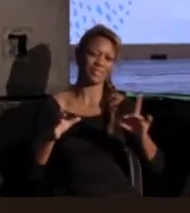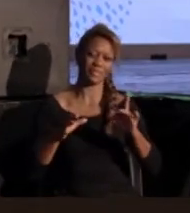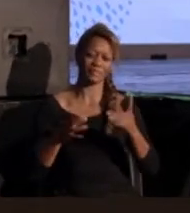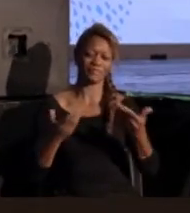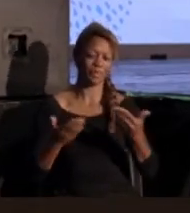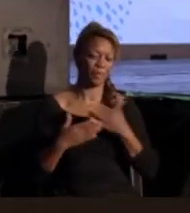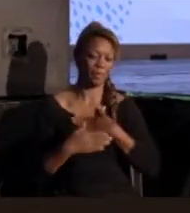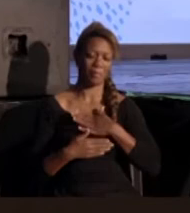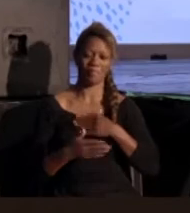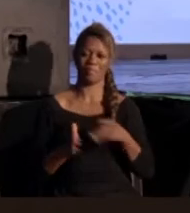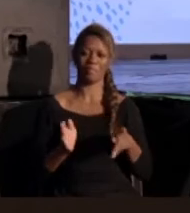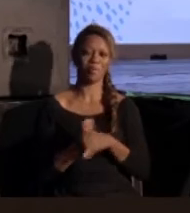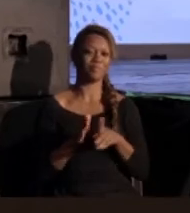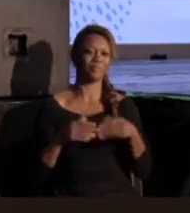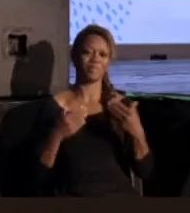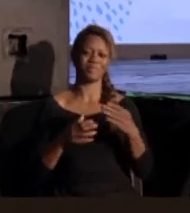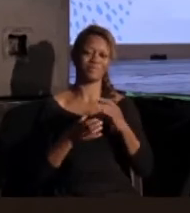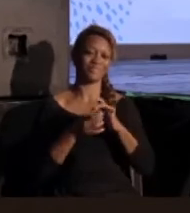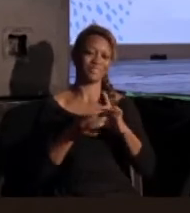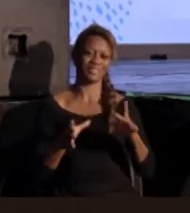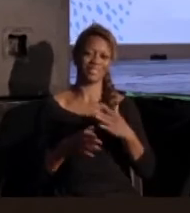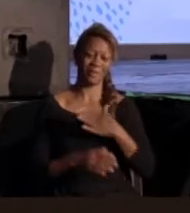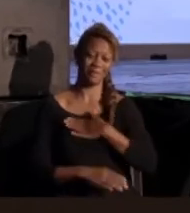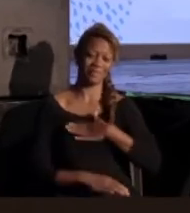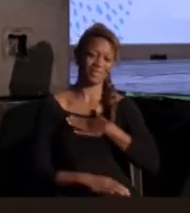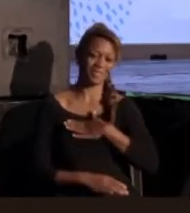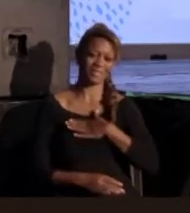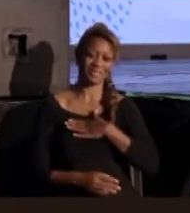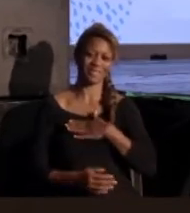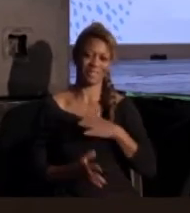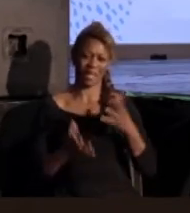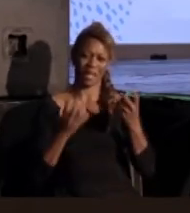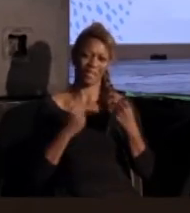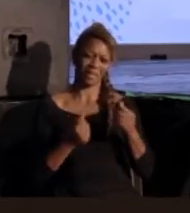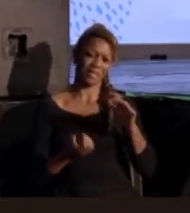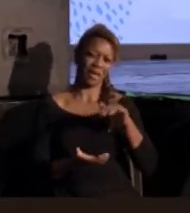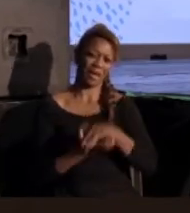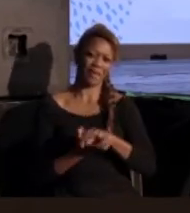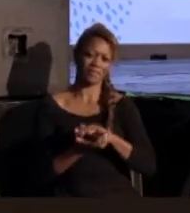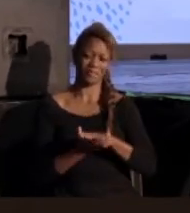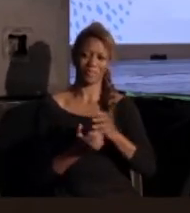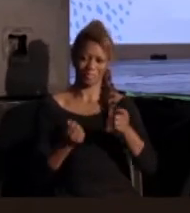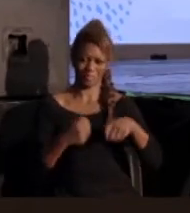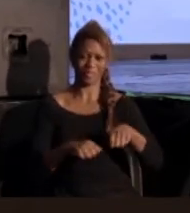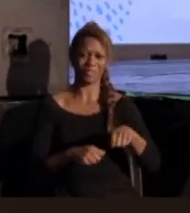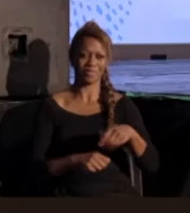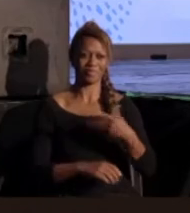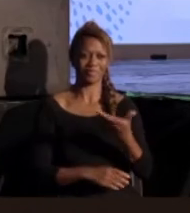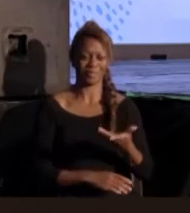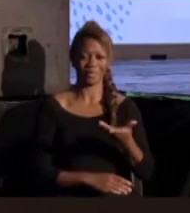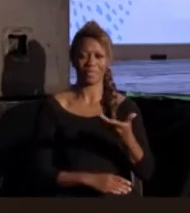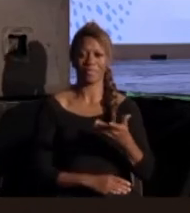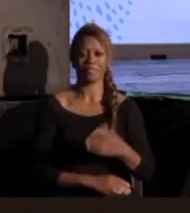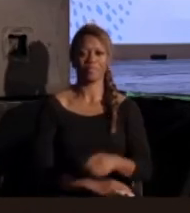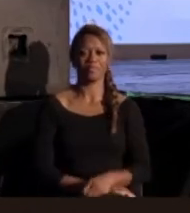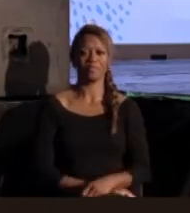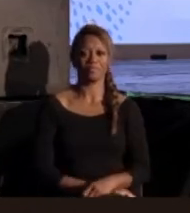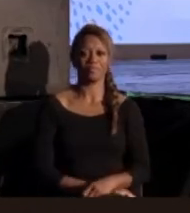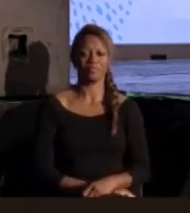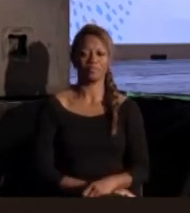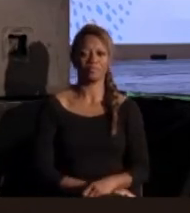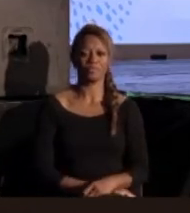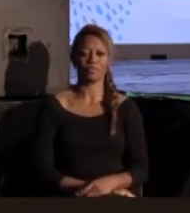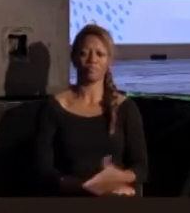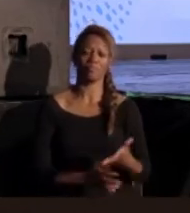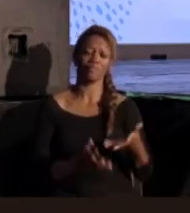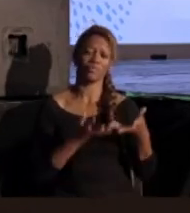mim. Fica à vontade, que é um prazer, adoro celebrar casamentos, porque precisamos celebrar o amor. Então, talvez seja isso. E aprendi